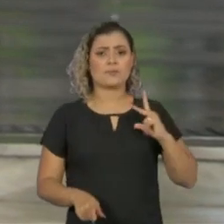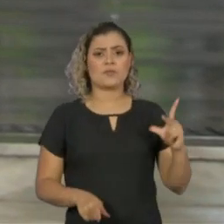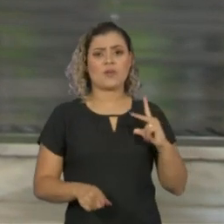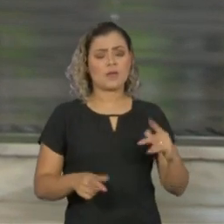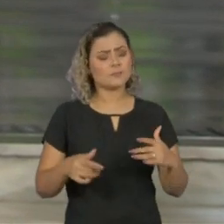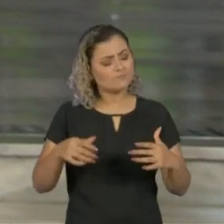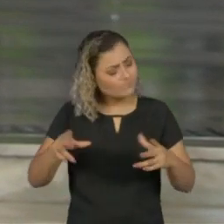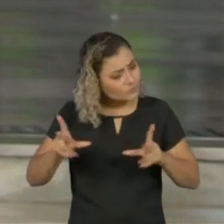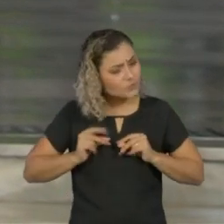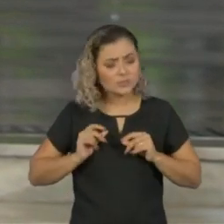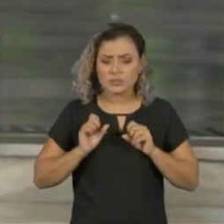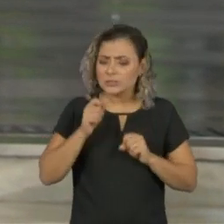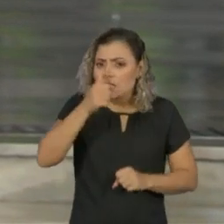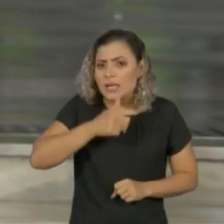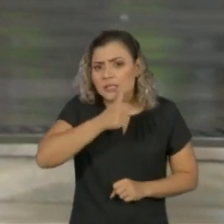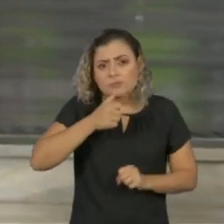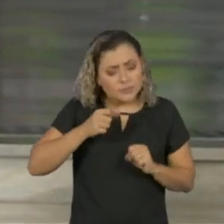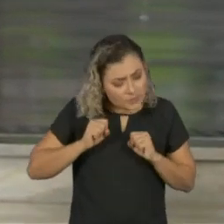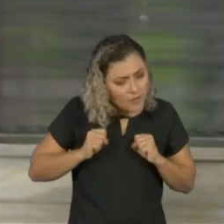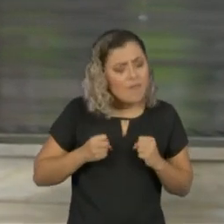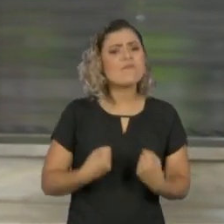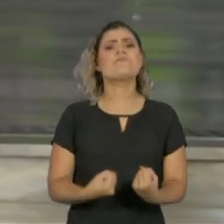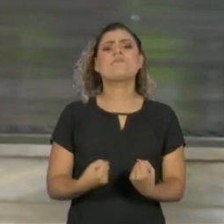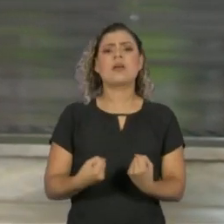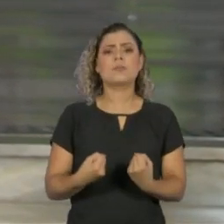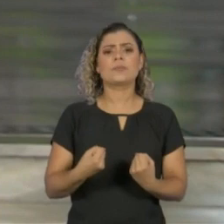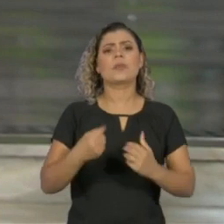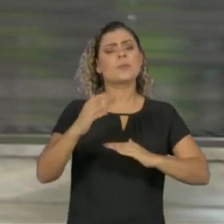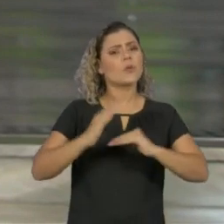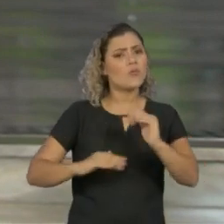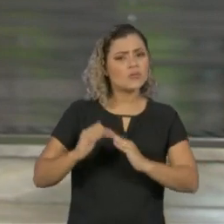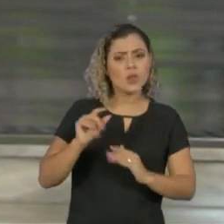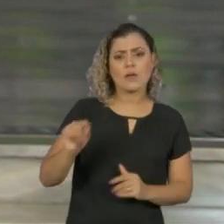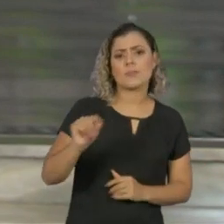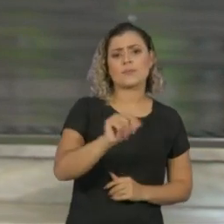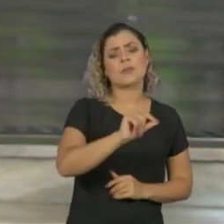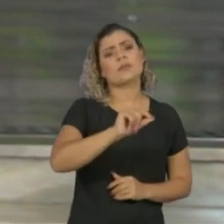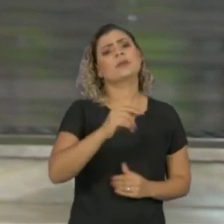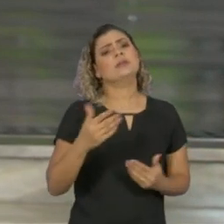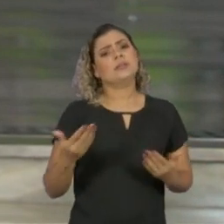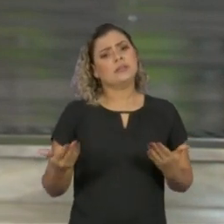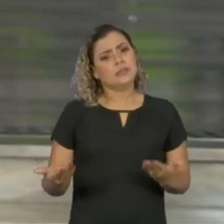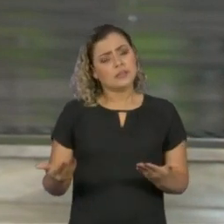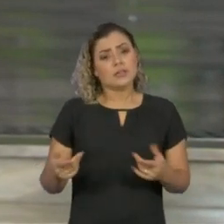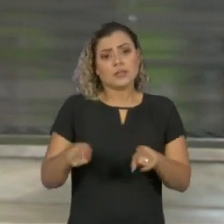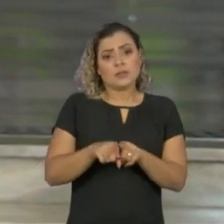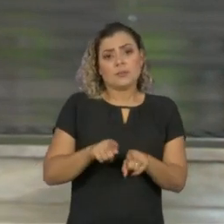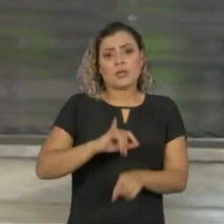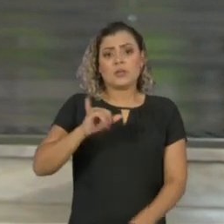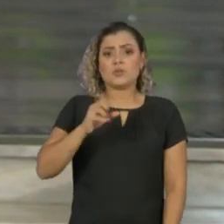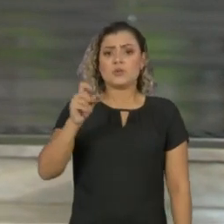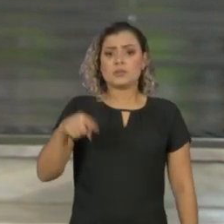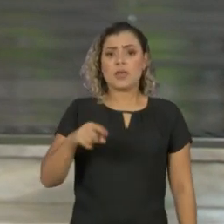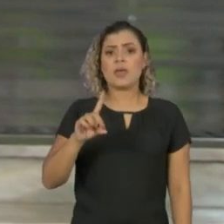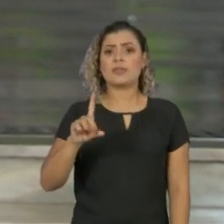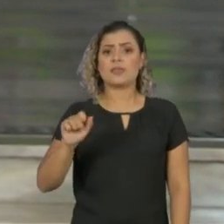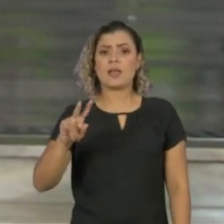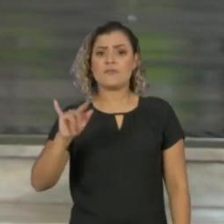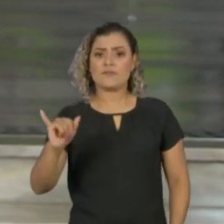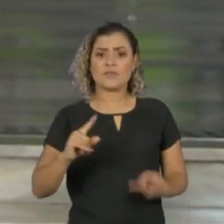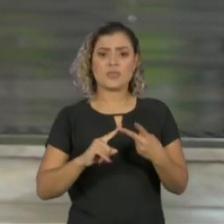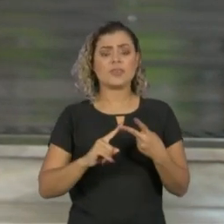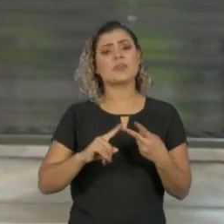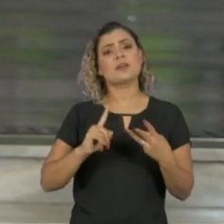enorme sacrifício, o esforço desses profissionais, Bruno, secretário José Henrique Germa e Davi Wipp, tem